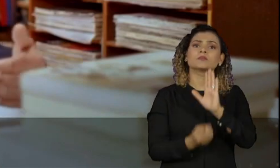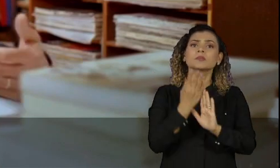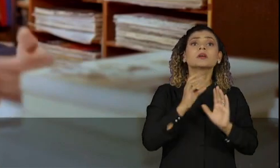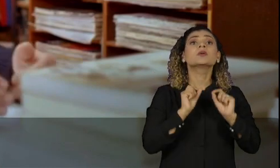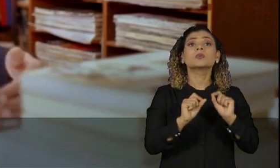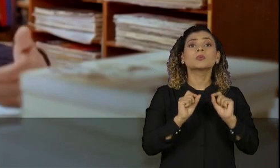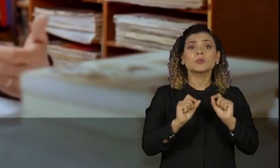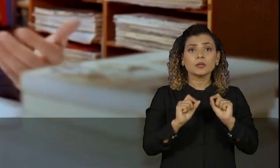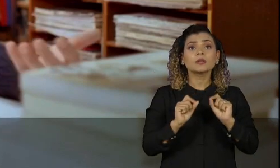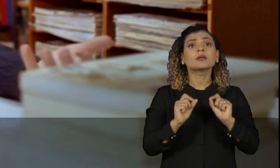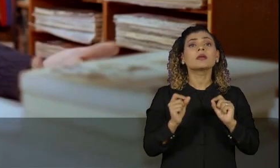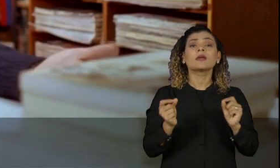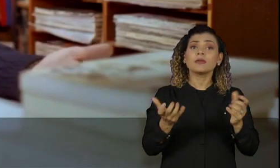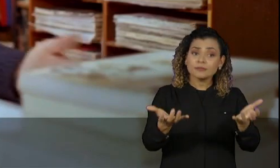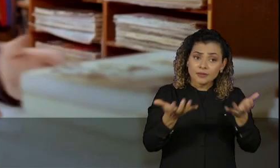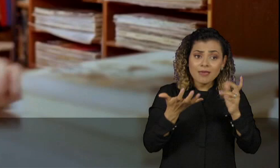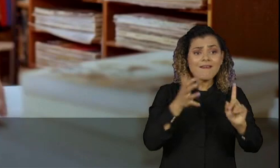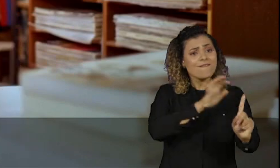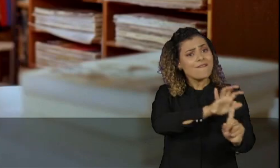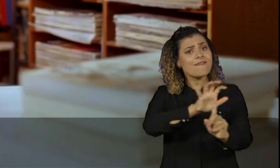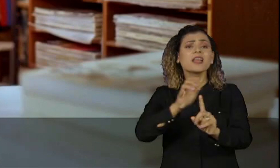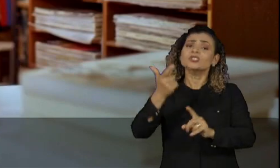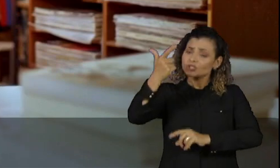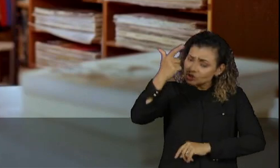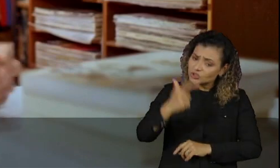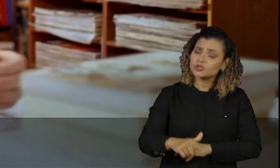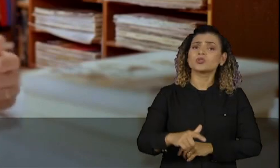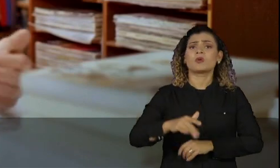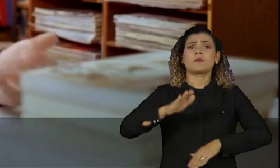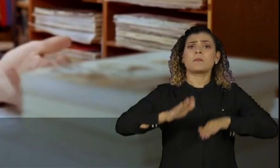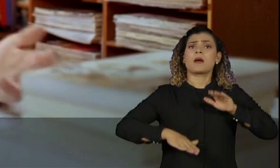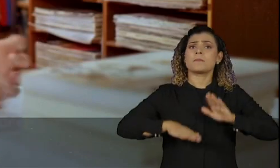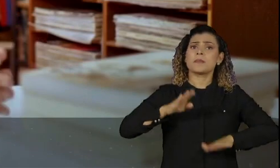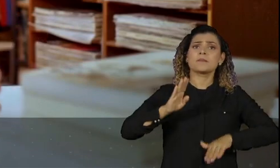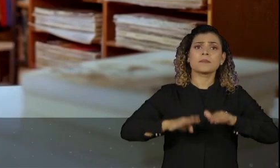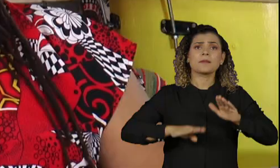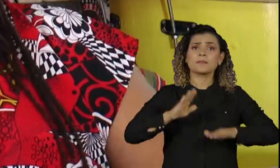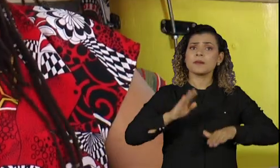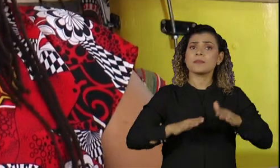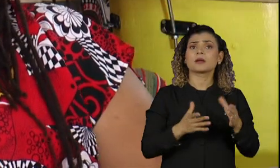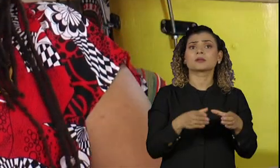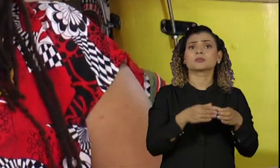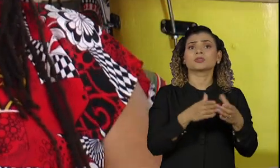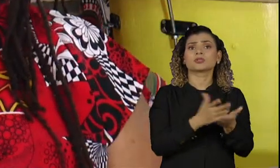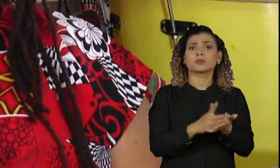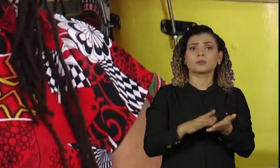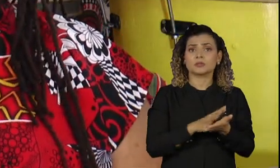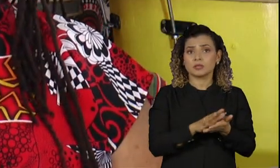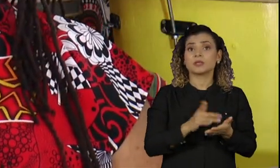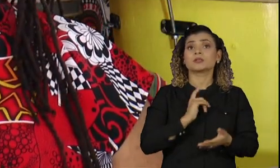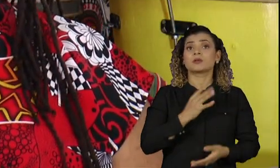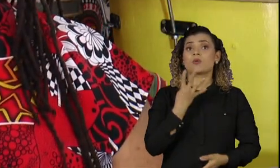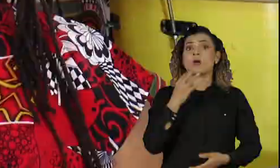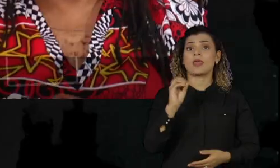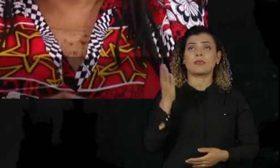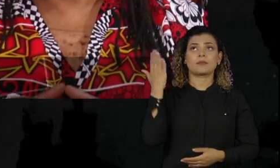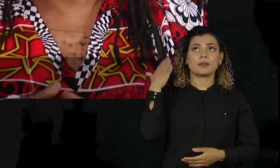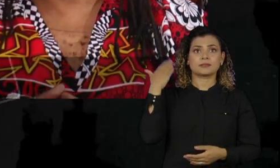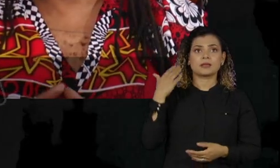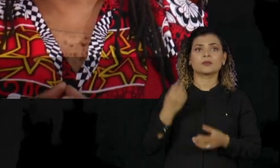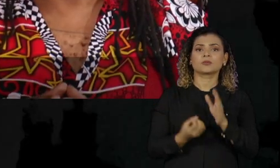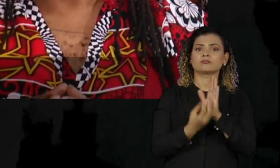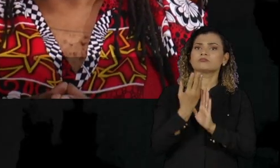de trazer de volta o sopapo à luz e ao uso nas escolas de samba. Foram feitos 40 sopapos na época. Tem